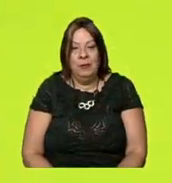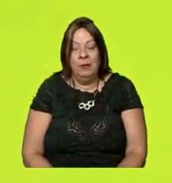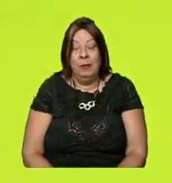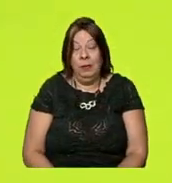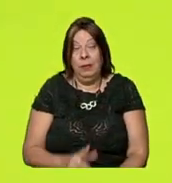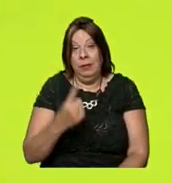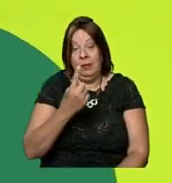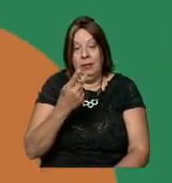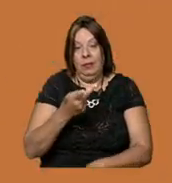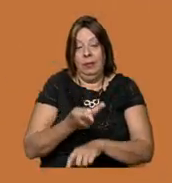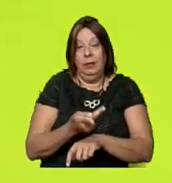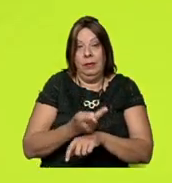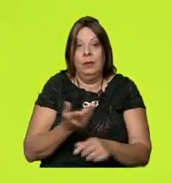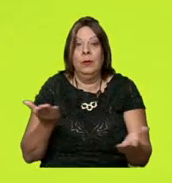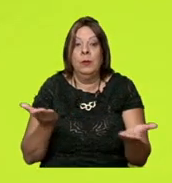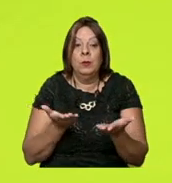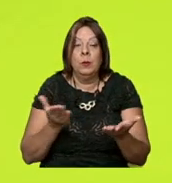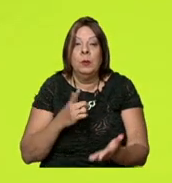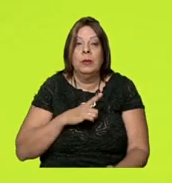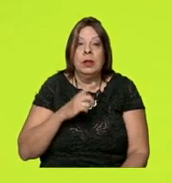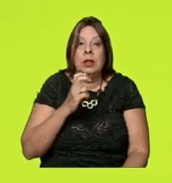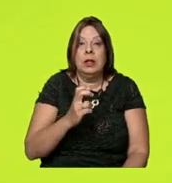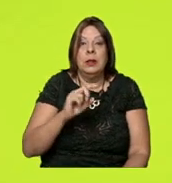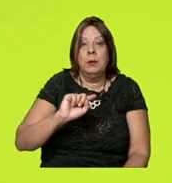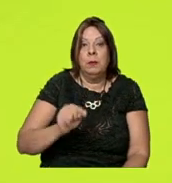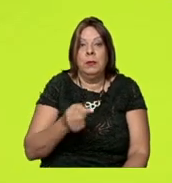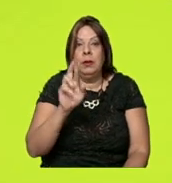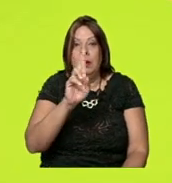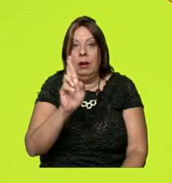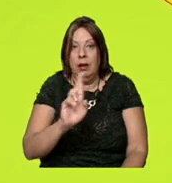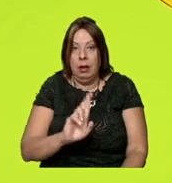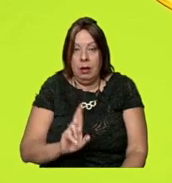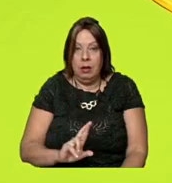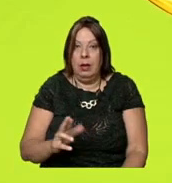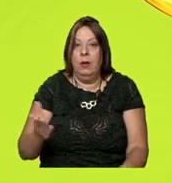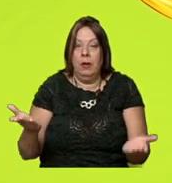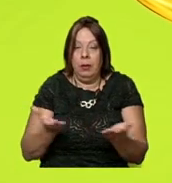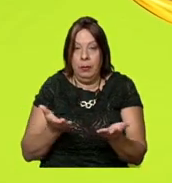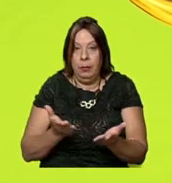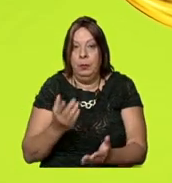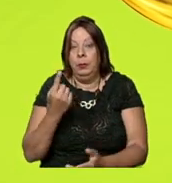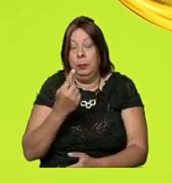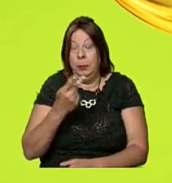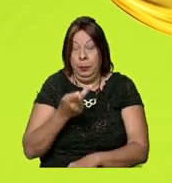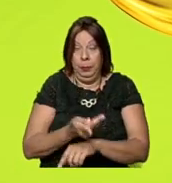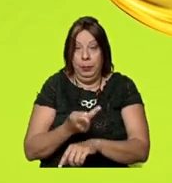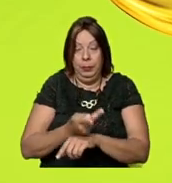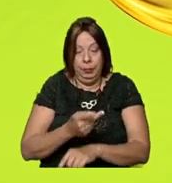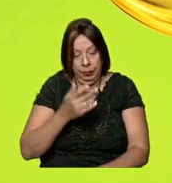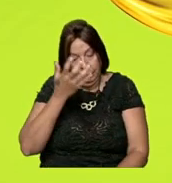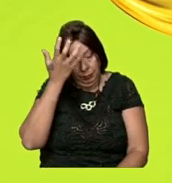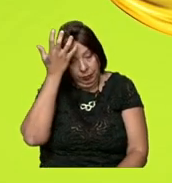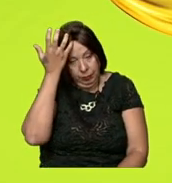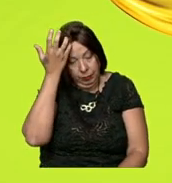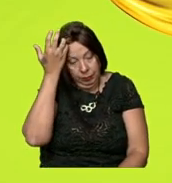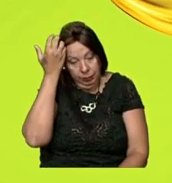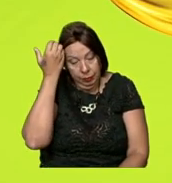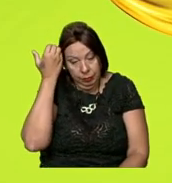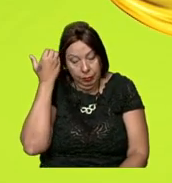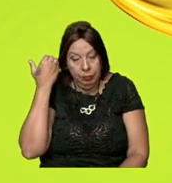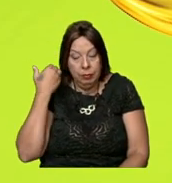No primeiro prêmio de hoje, tem R$ 5.000. R$ 5.000 agora, no primeiro prêmio.